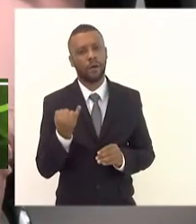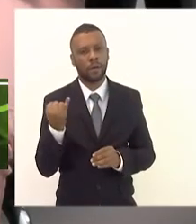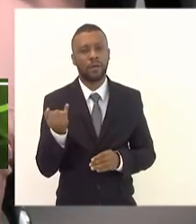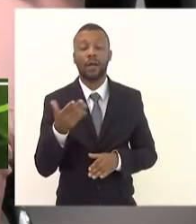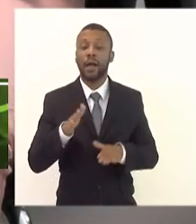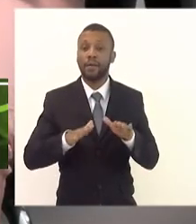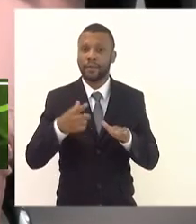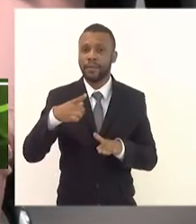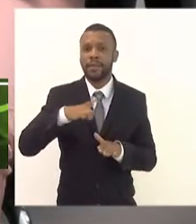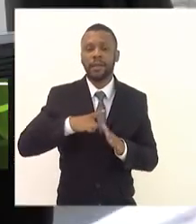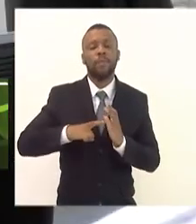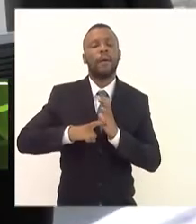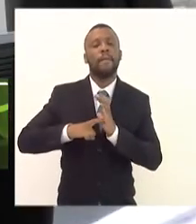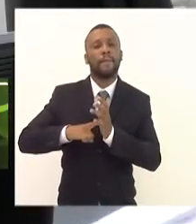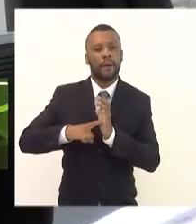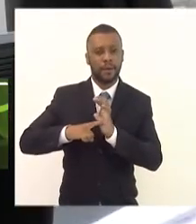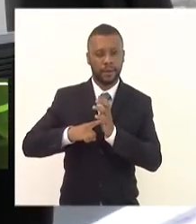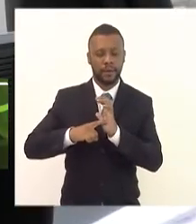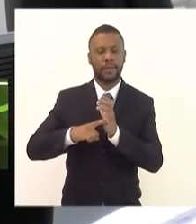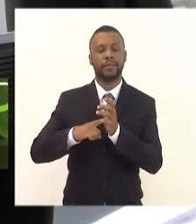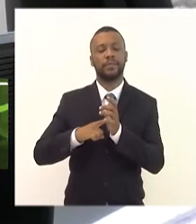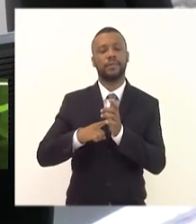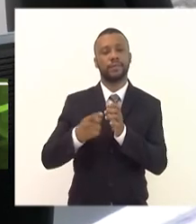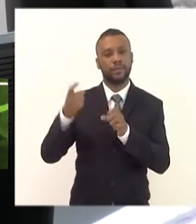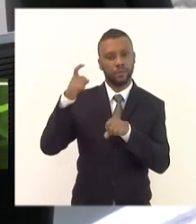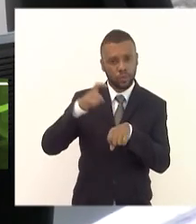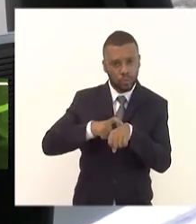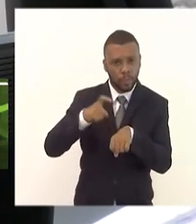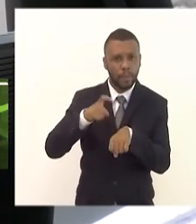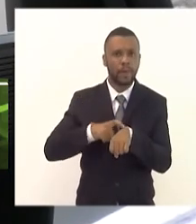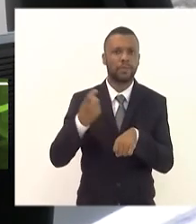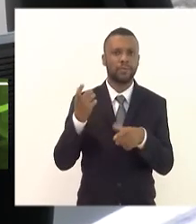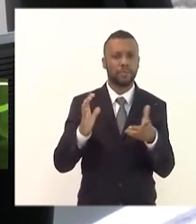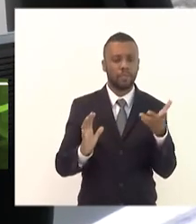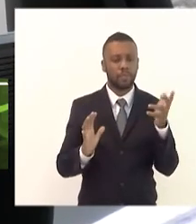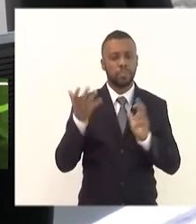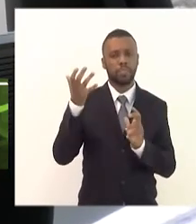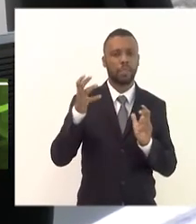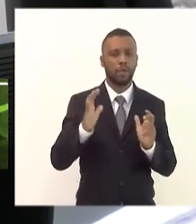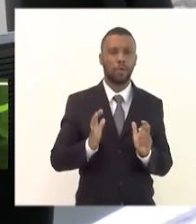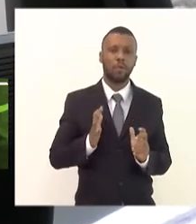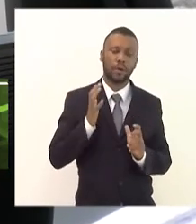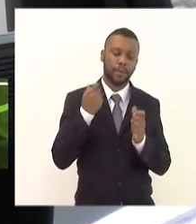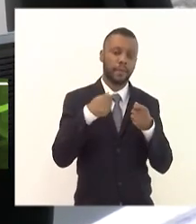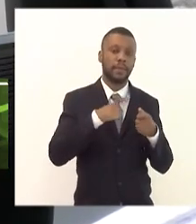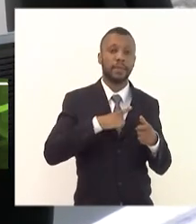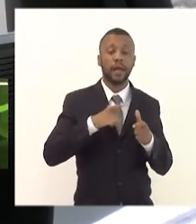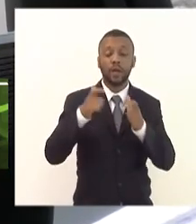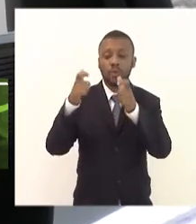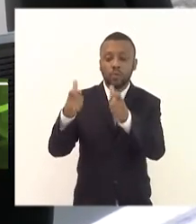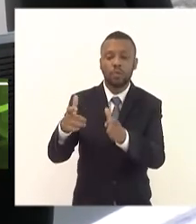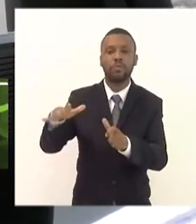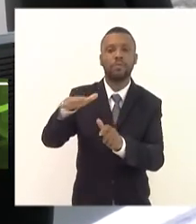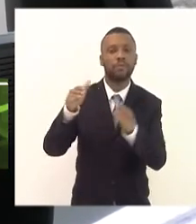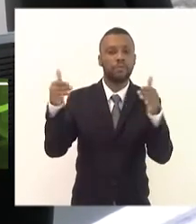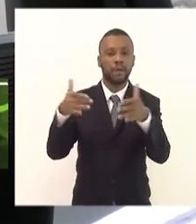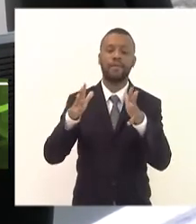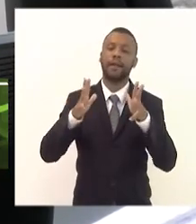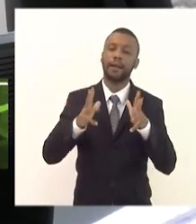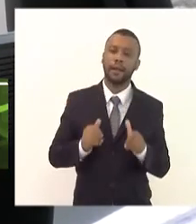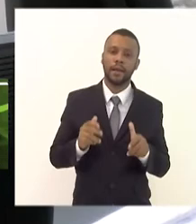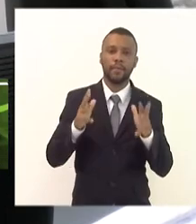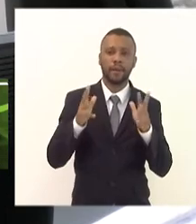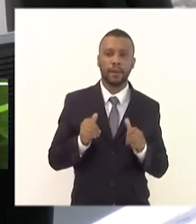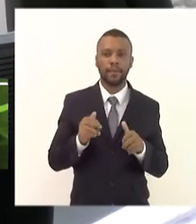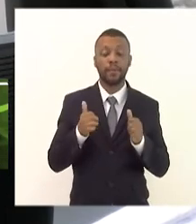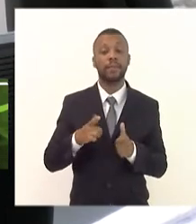uma máquina numa calamidade que tem que chegar em determinado local. Ela vai limpando. Aí